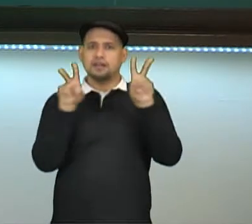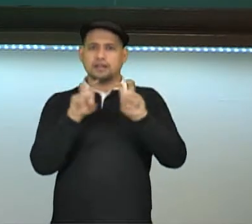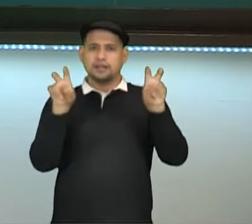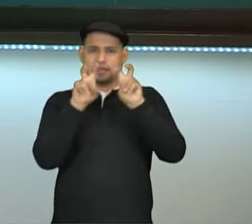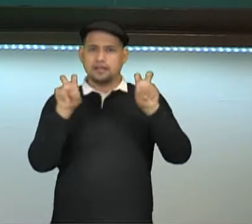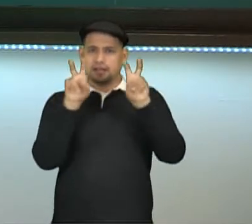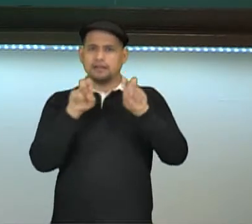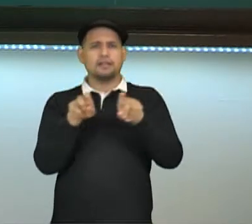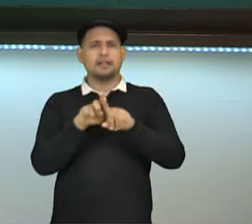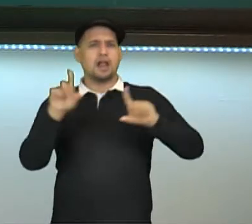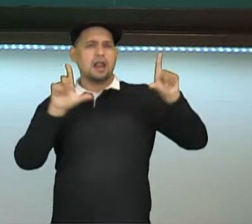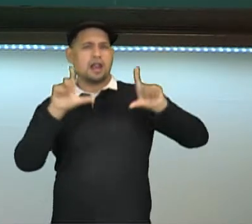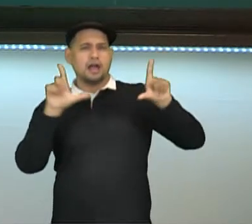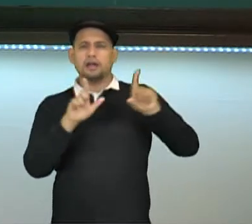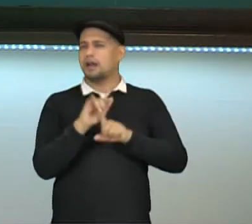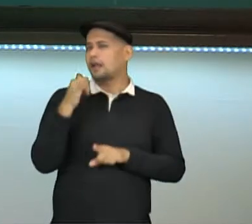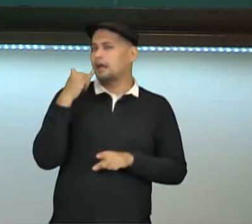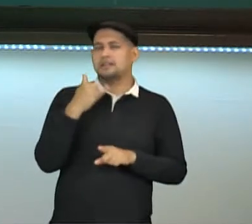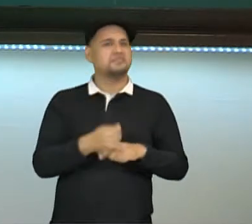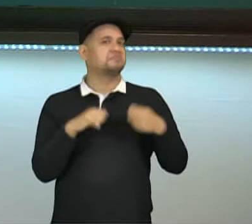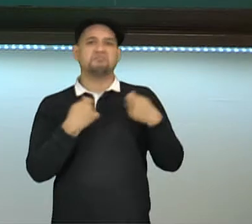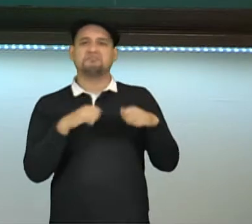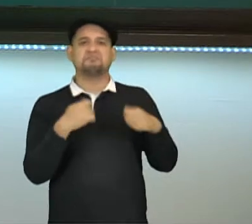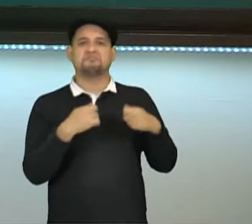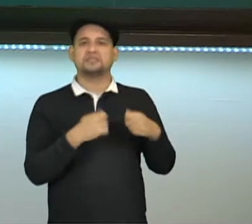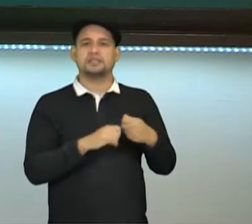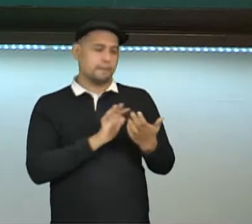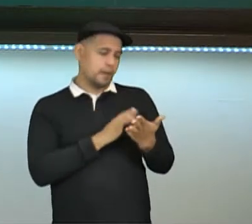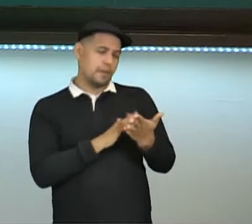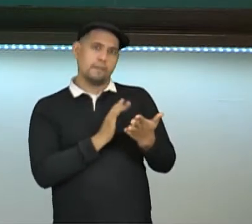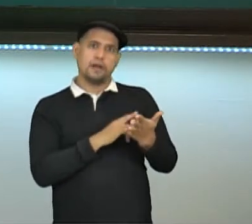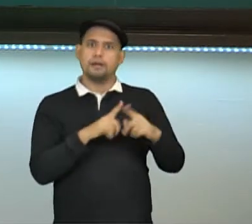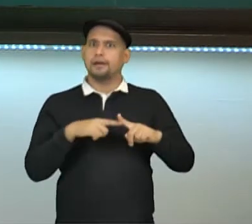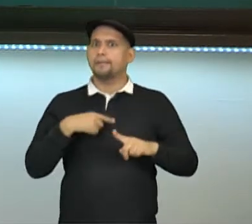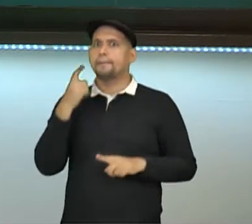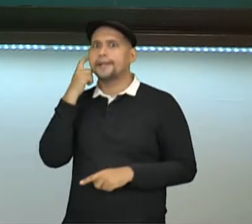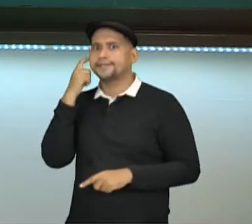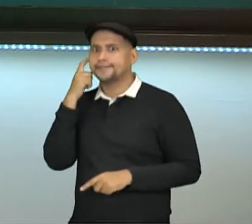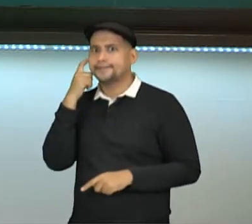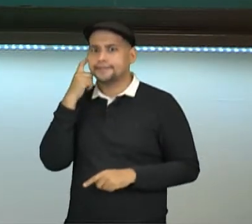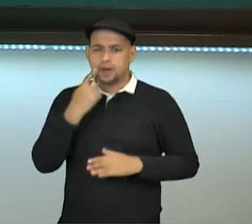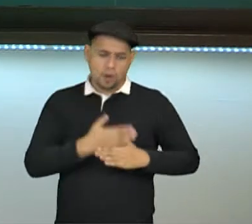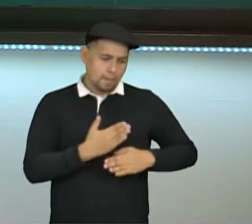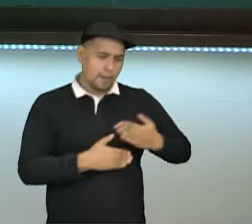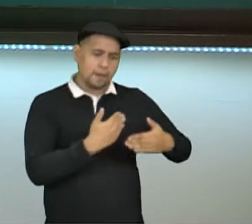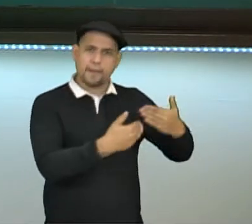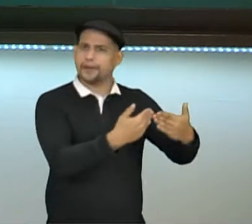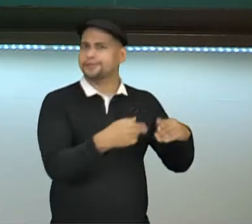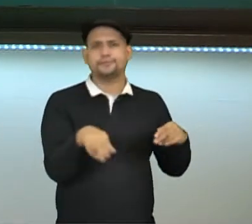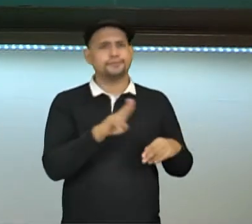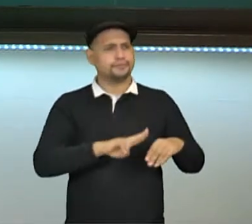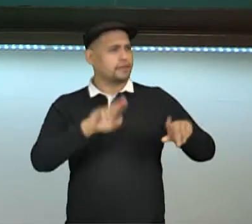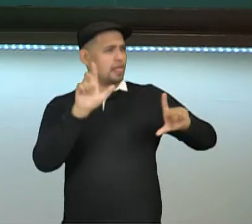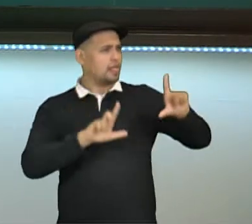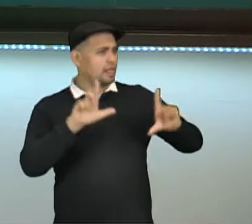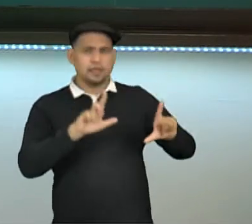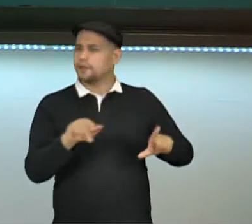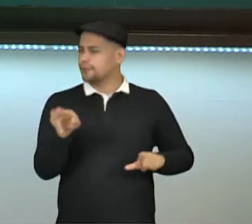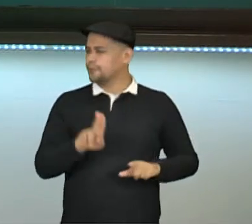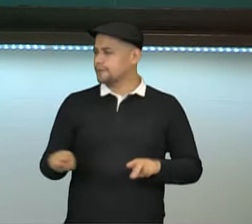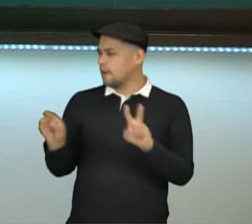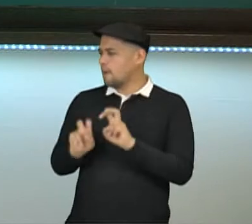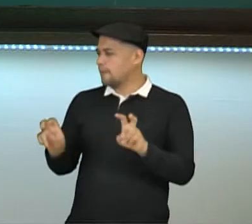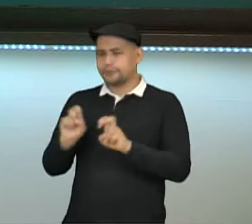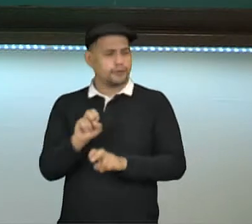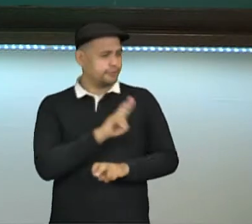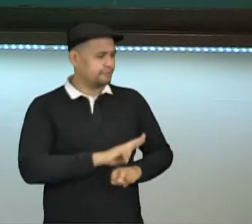uma televisão, um telefone celular. Você não precisa mais desses aparelhos. Agora imagine de hoje em diante você não usar mais televisão, não usar mais computador